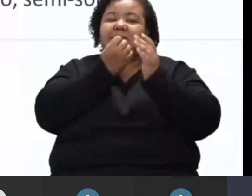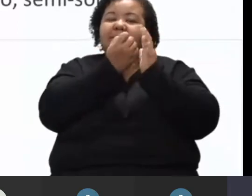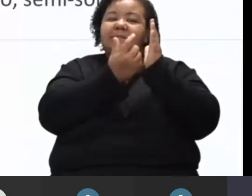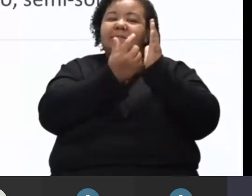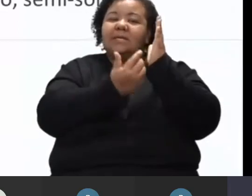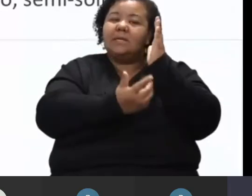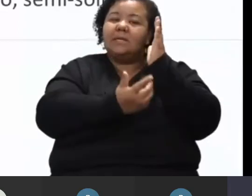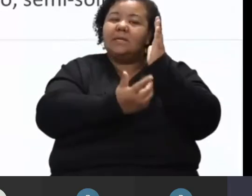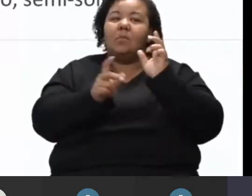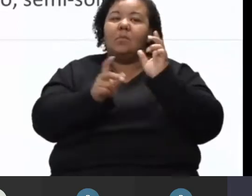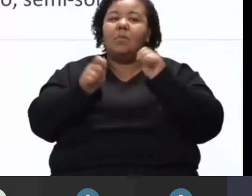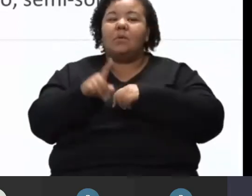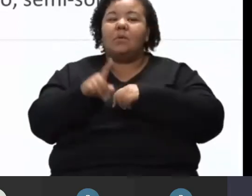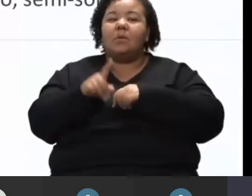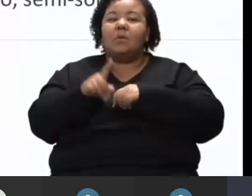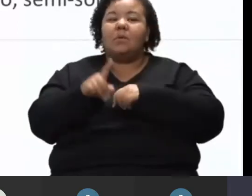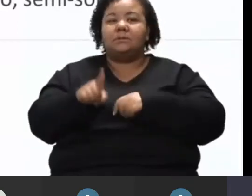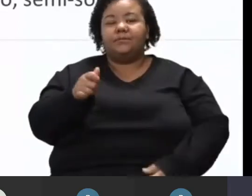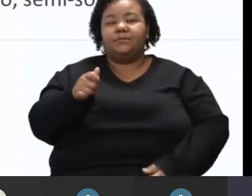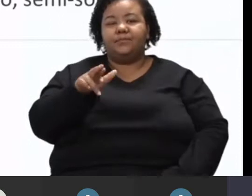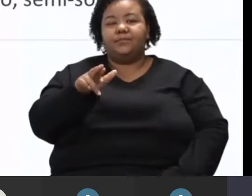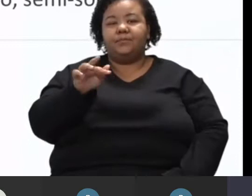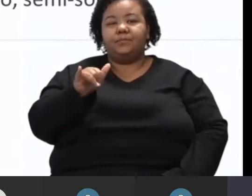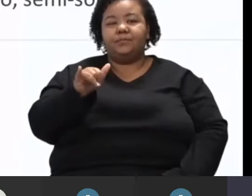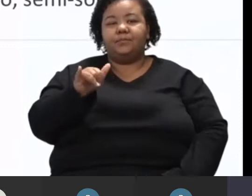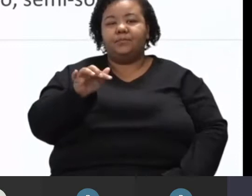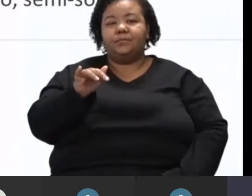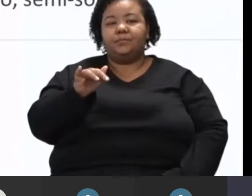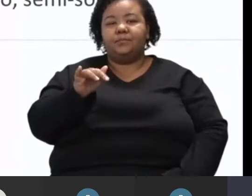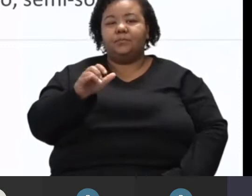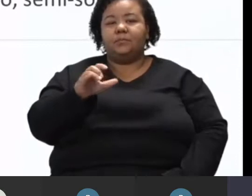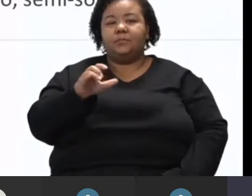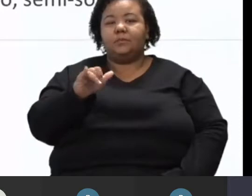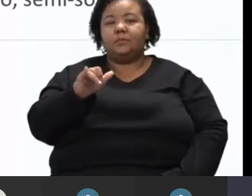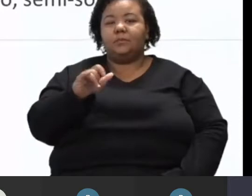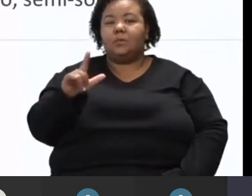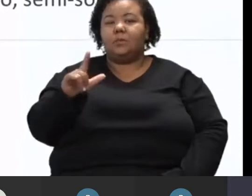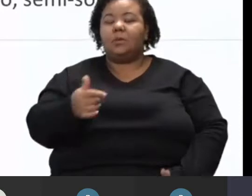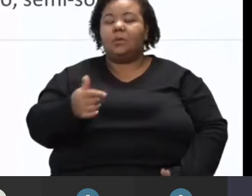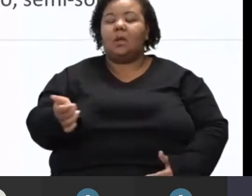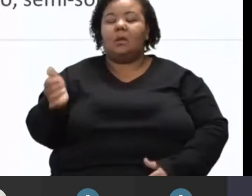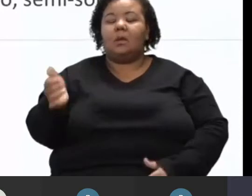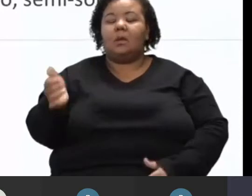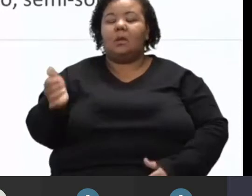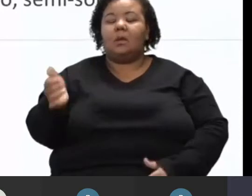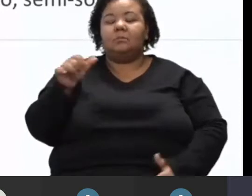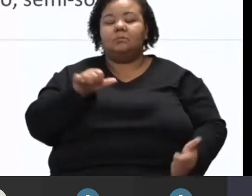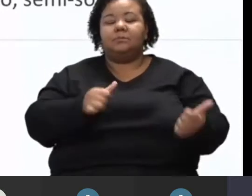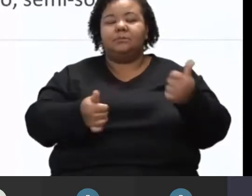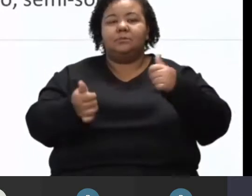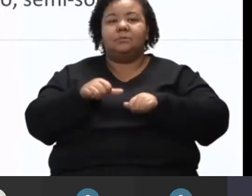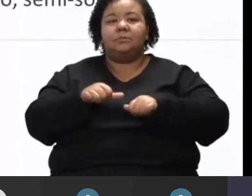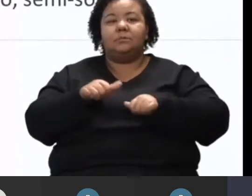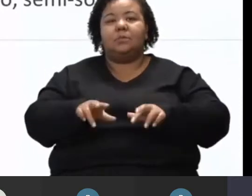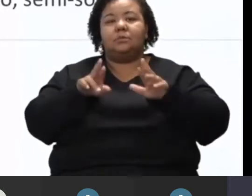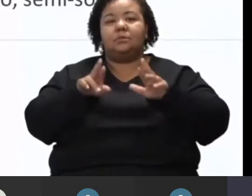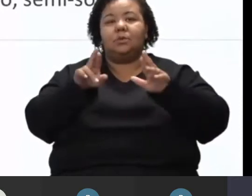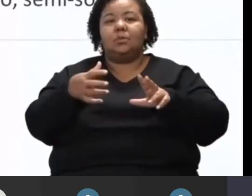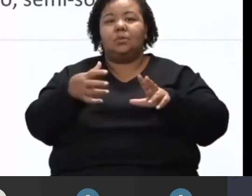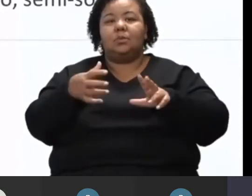ser artificiais, que são aqueles que são constituídos de substâncias químicas. E também de acordo com o seu